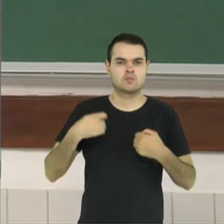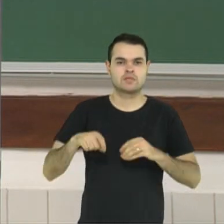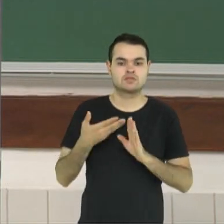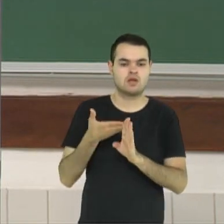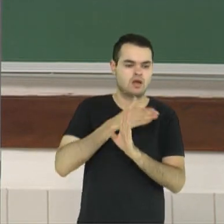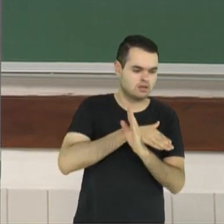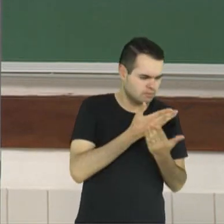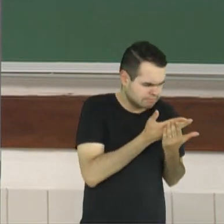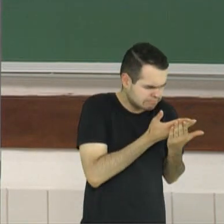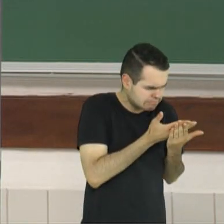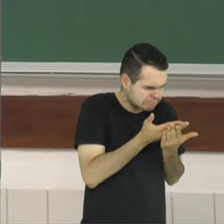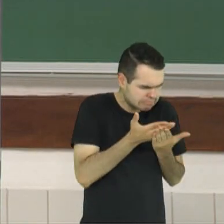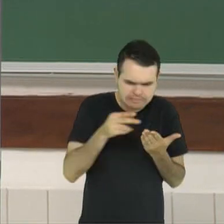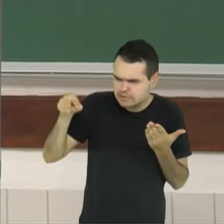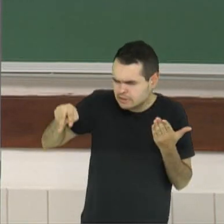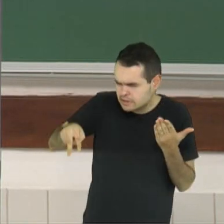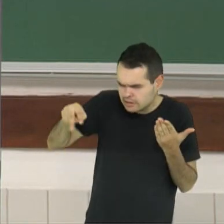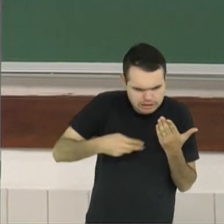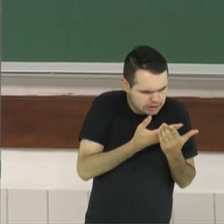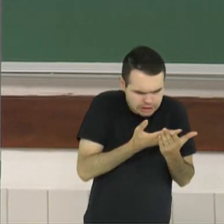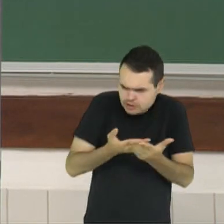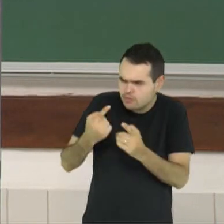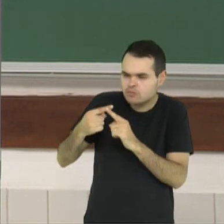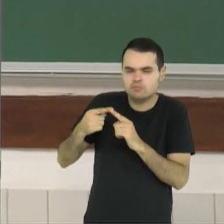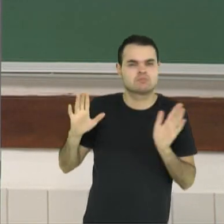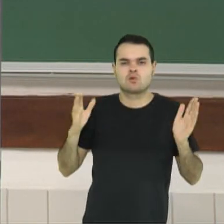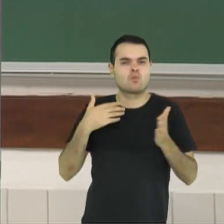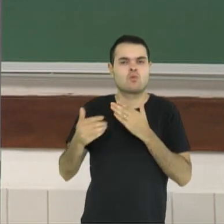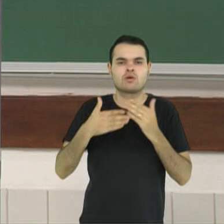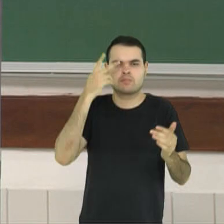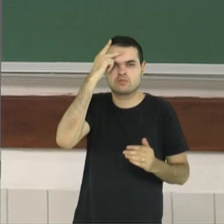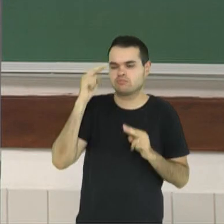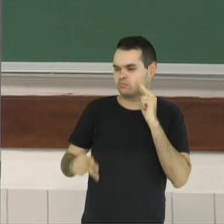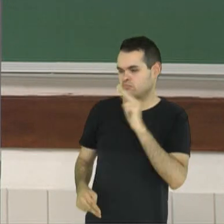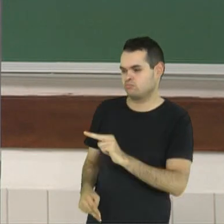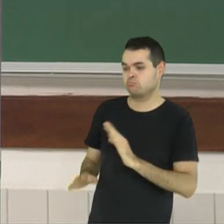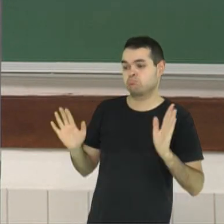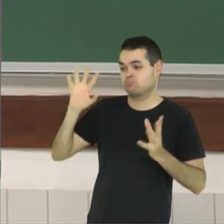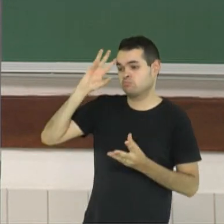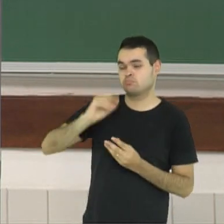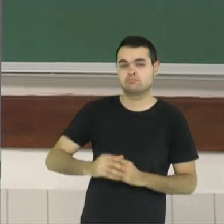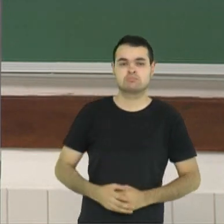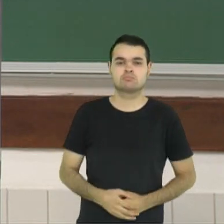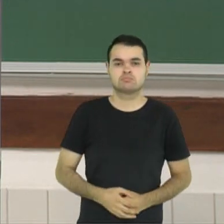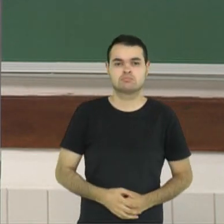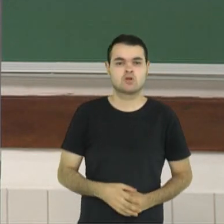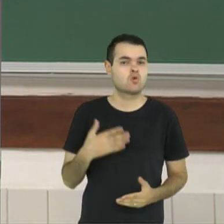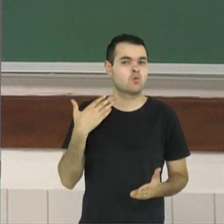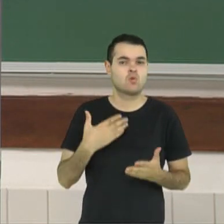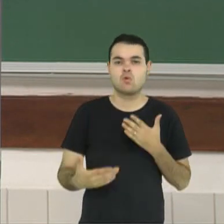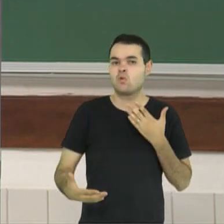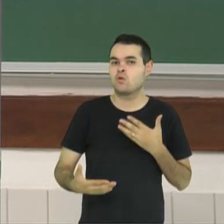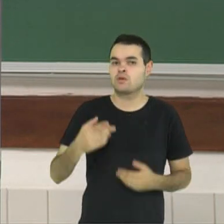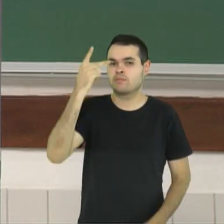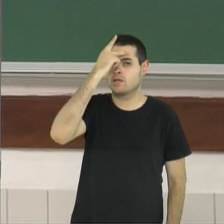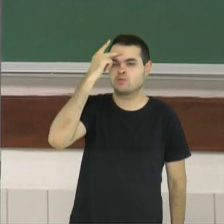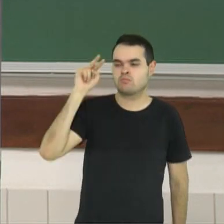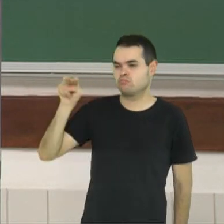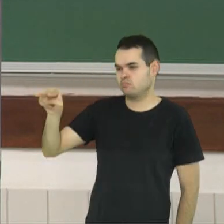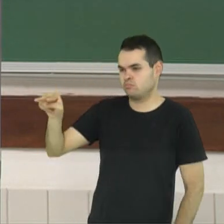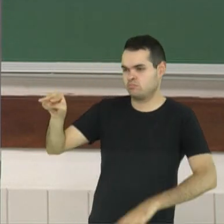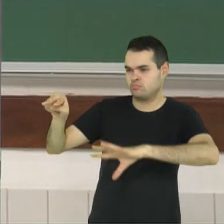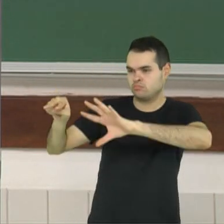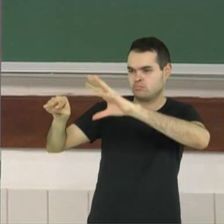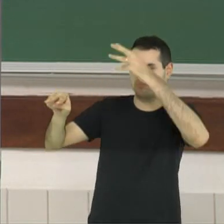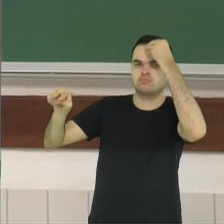de estudo para mim poder fazer uma leitura artística. Agora qualquer um pode ler. Esse é o princípio da arte contemporânea. Qualquer um pode fazer a leitura de